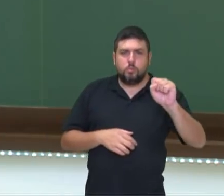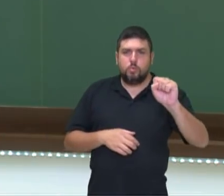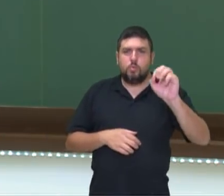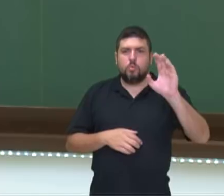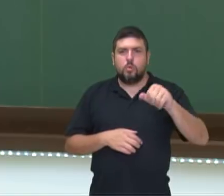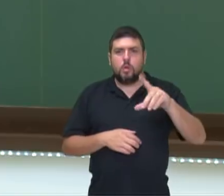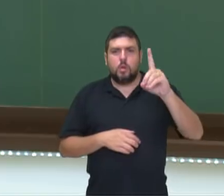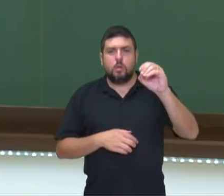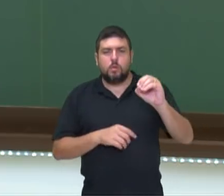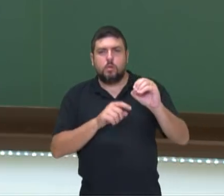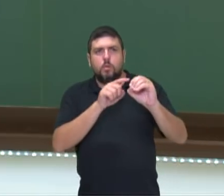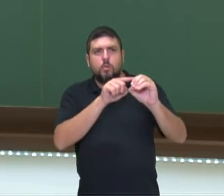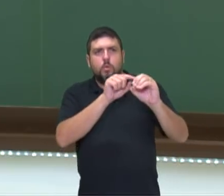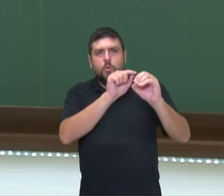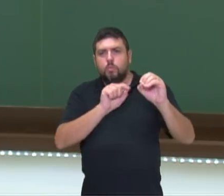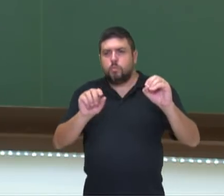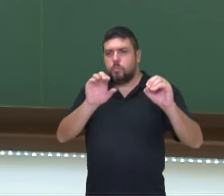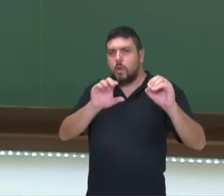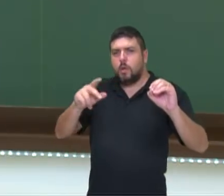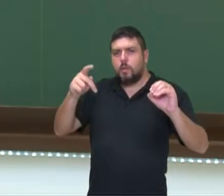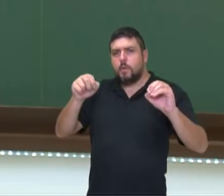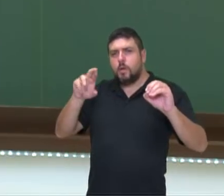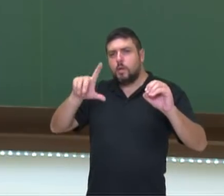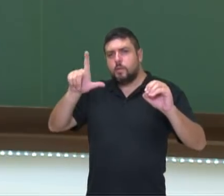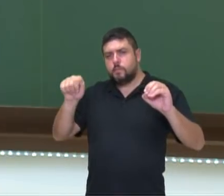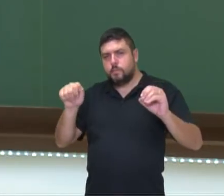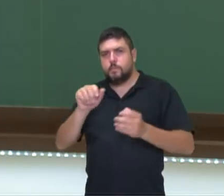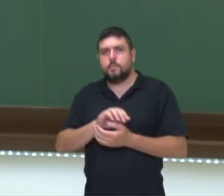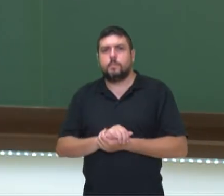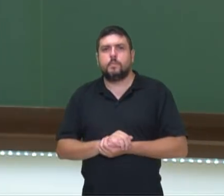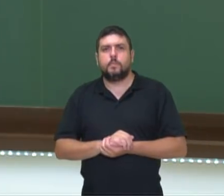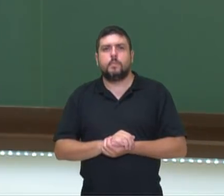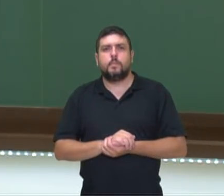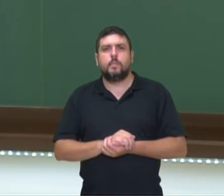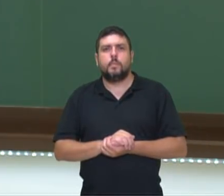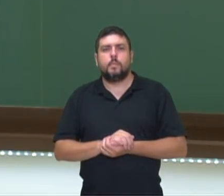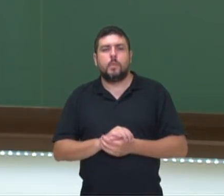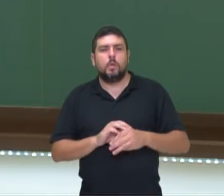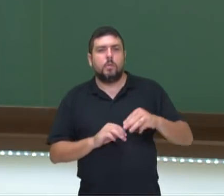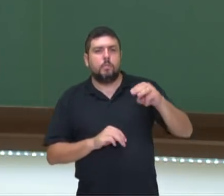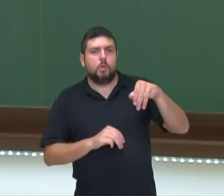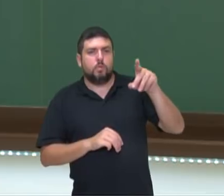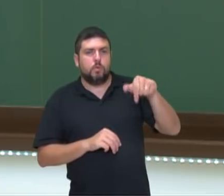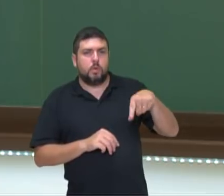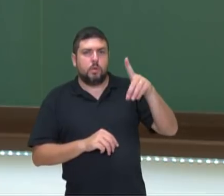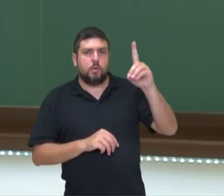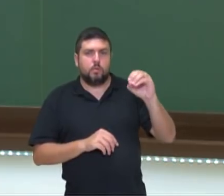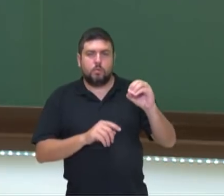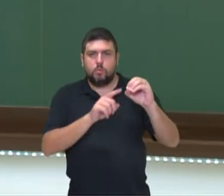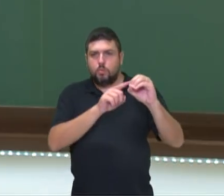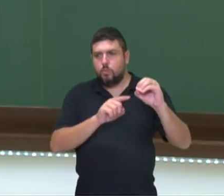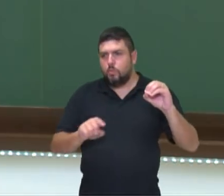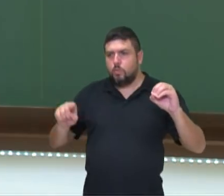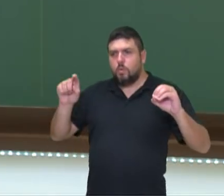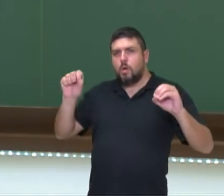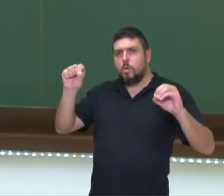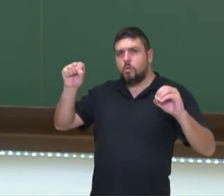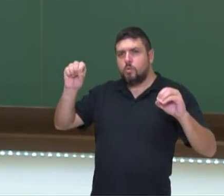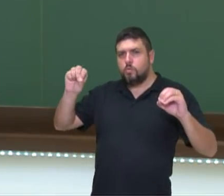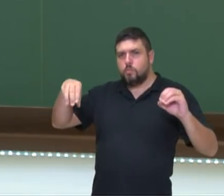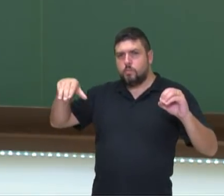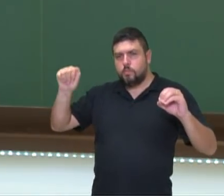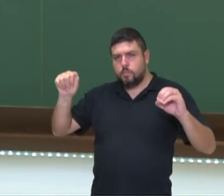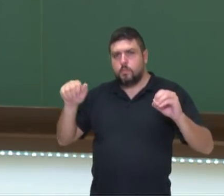parcela. Então, se eu tenho aqui, ó, o minuendo vai virar soma, é o resultado da soma, pela